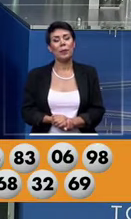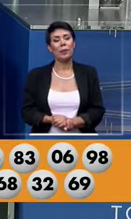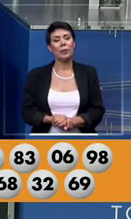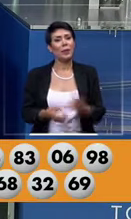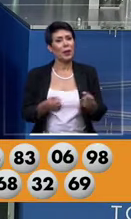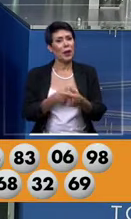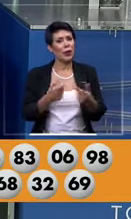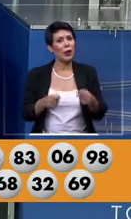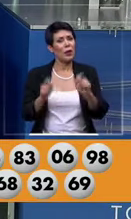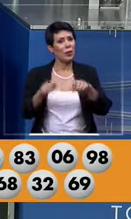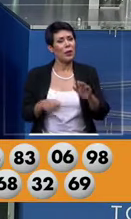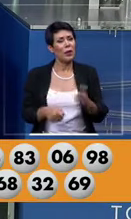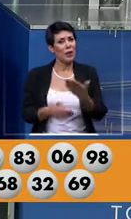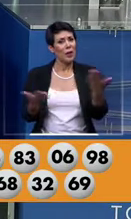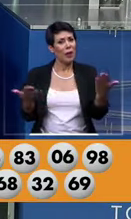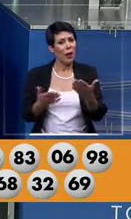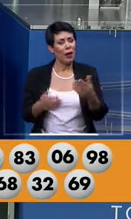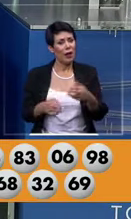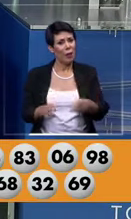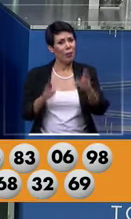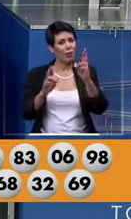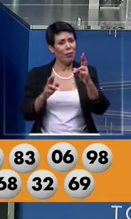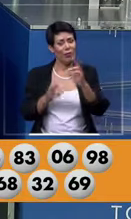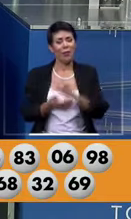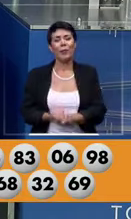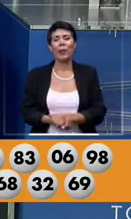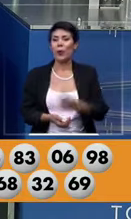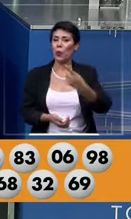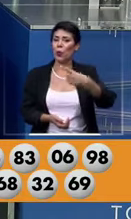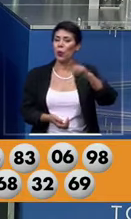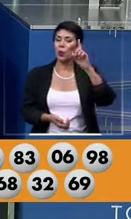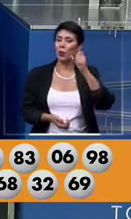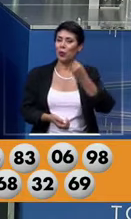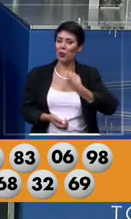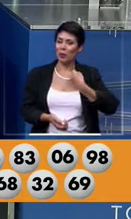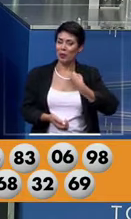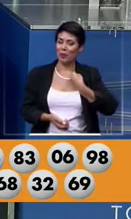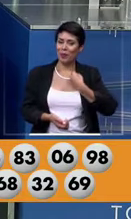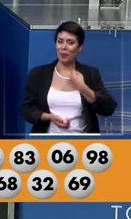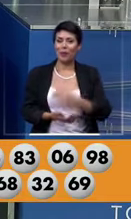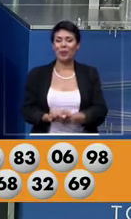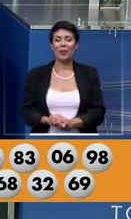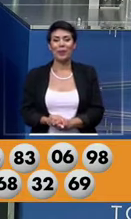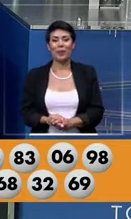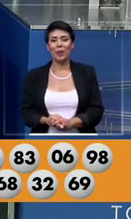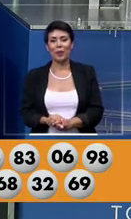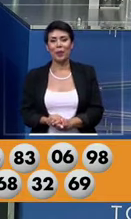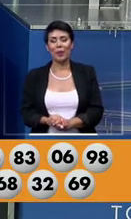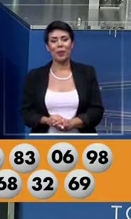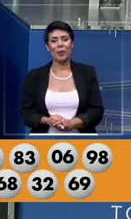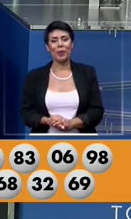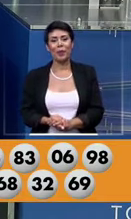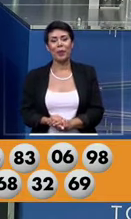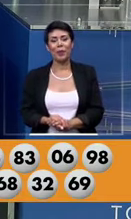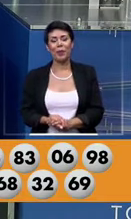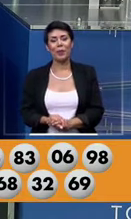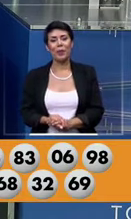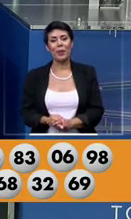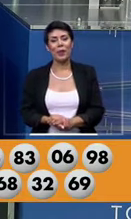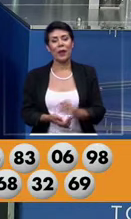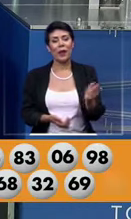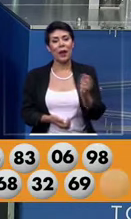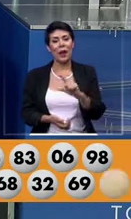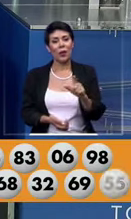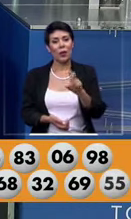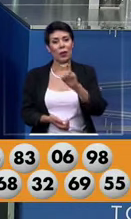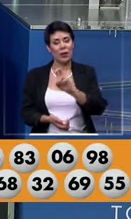Sua sorte pode vir com este número. Vamos chamar o 20º e último número da Lotomania. O 20º e último número da Lotomania, bola azul,